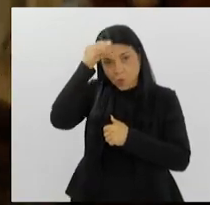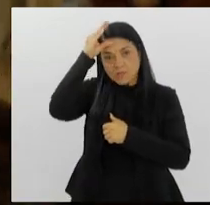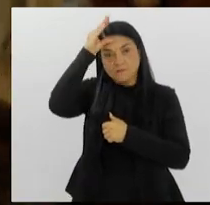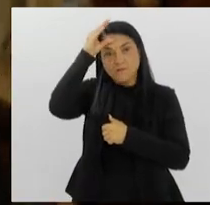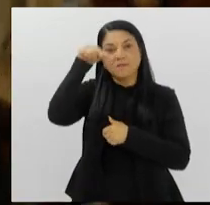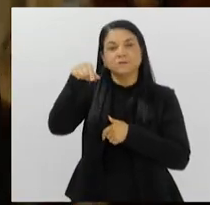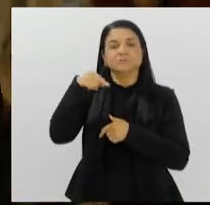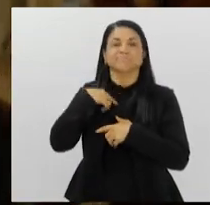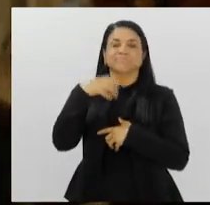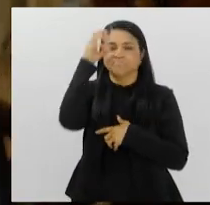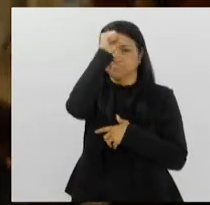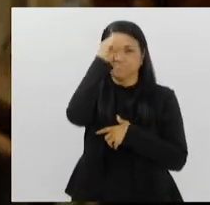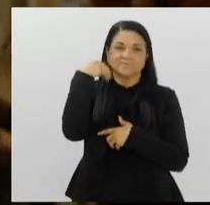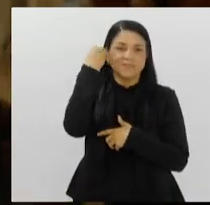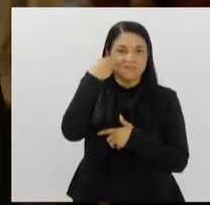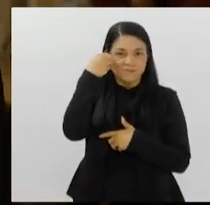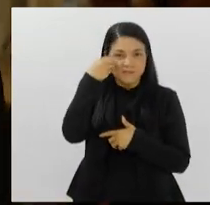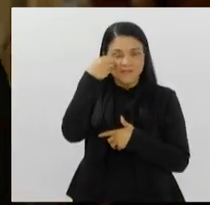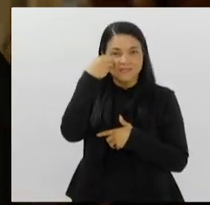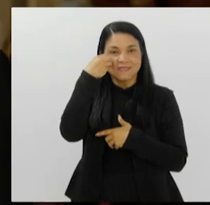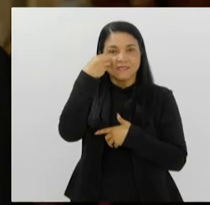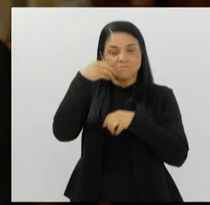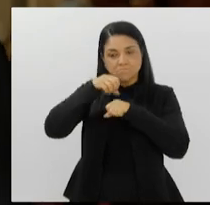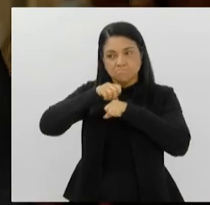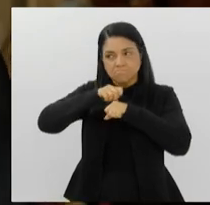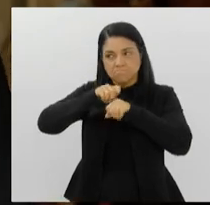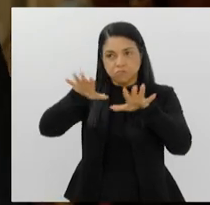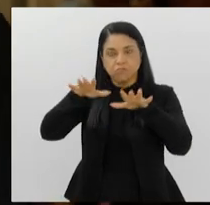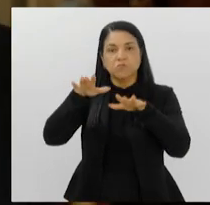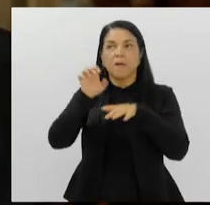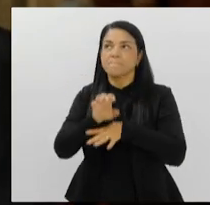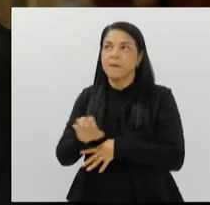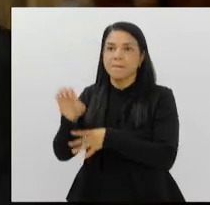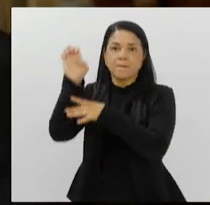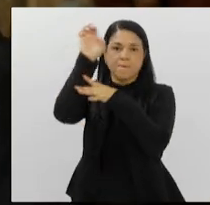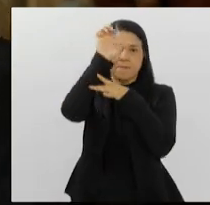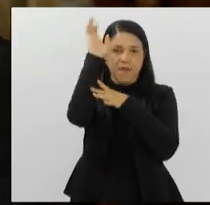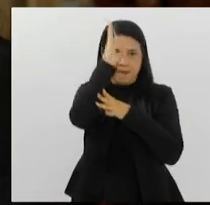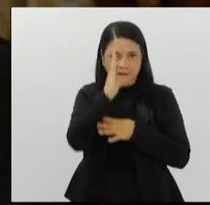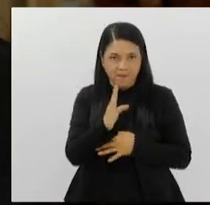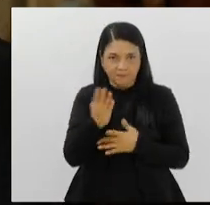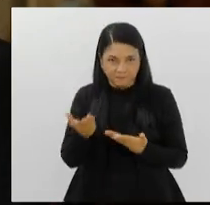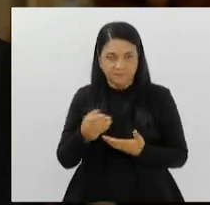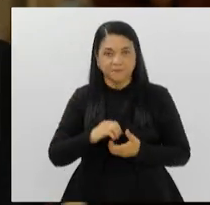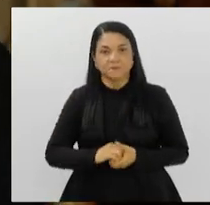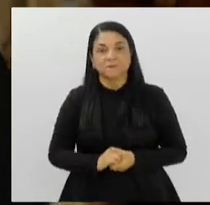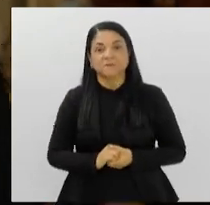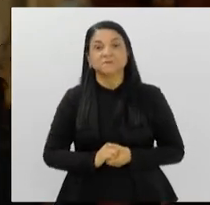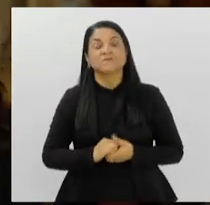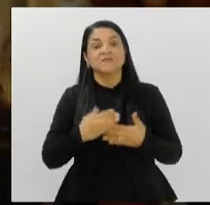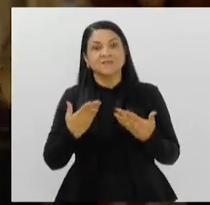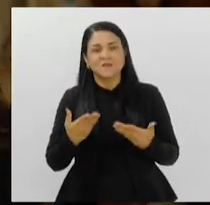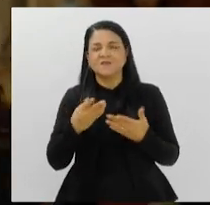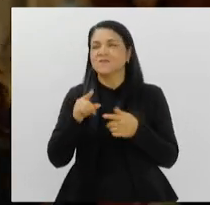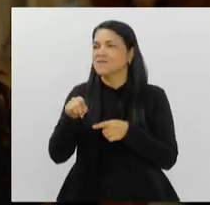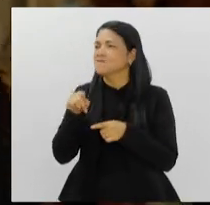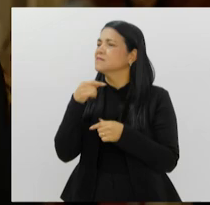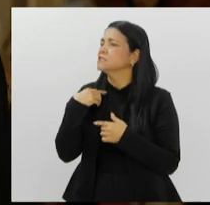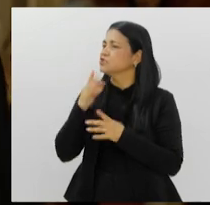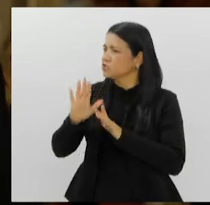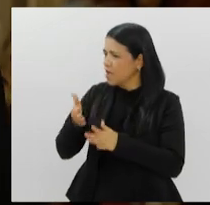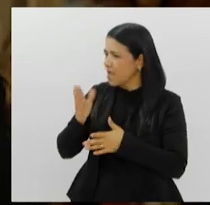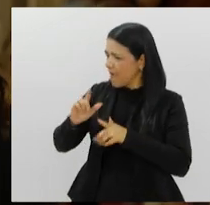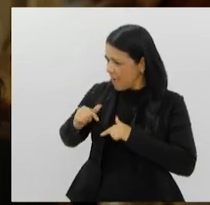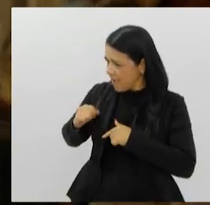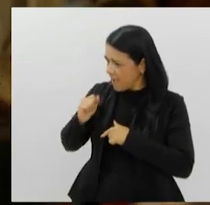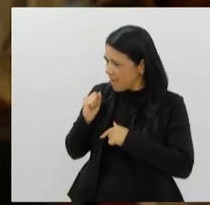casa, grandes experiências para, quem sabe, implementar também em cada unidade da nação. Falar em implementar, já tem alguma ação que